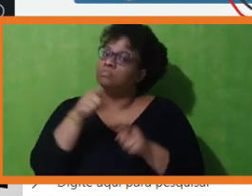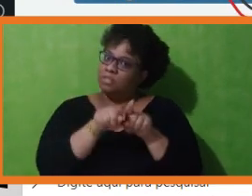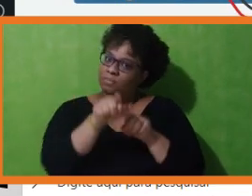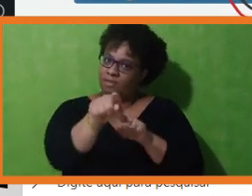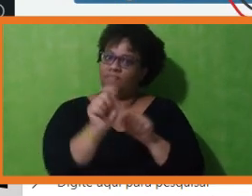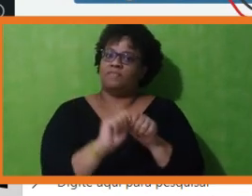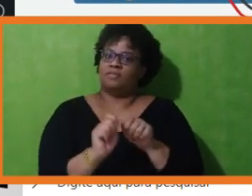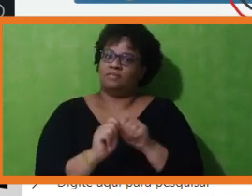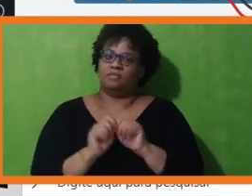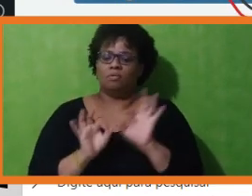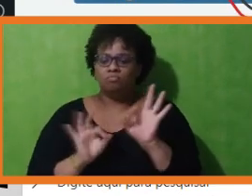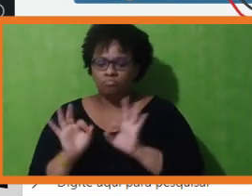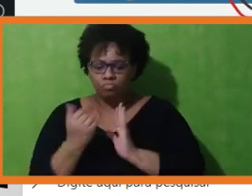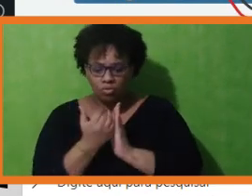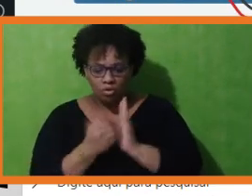eu fazendo.